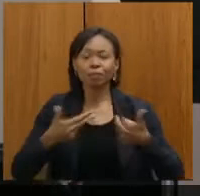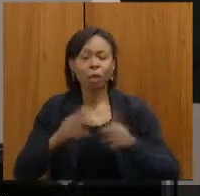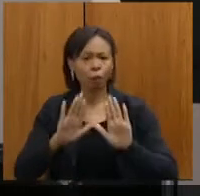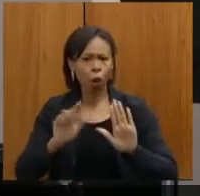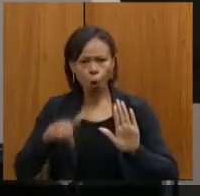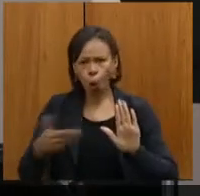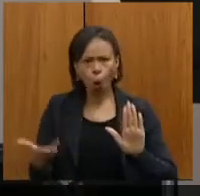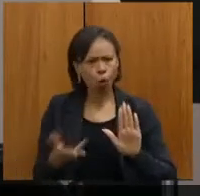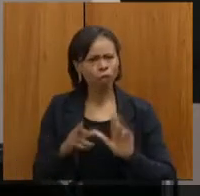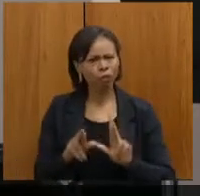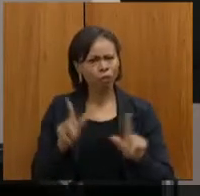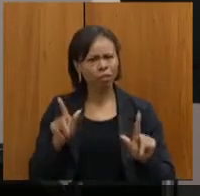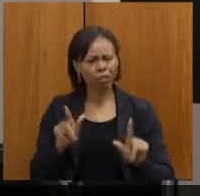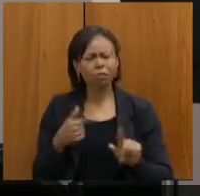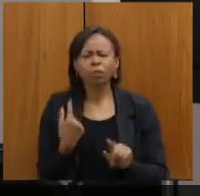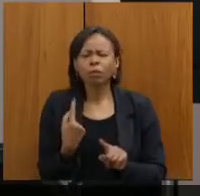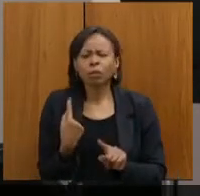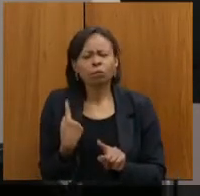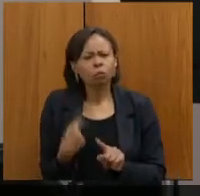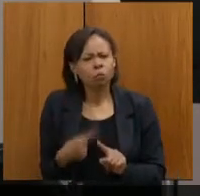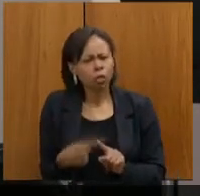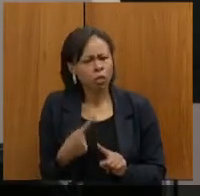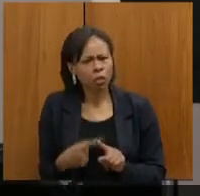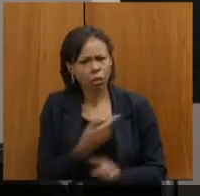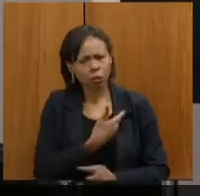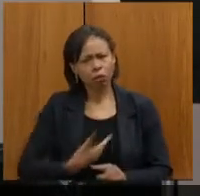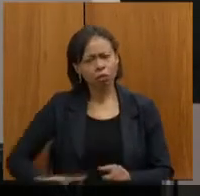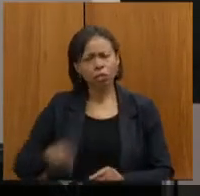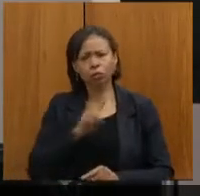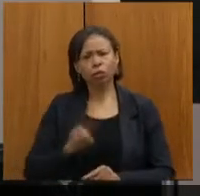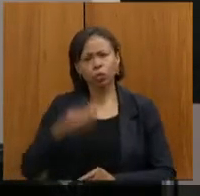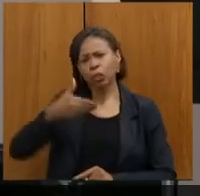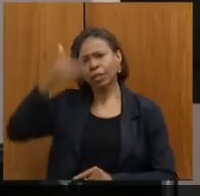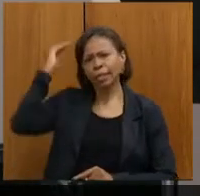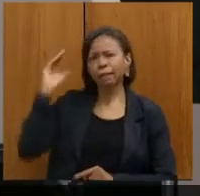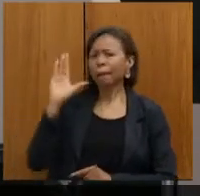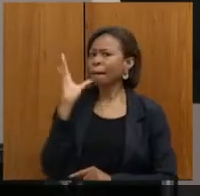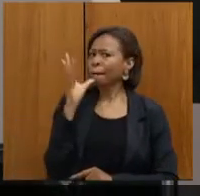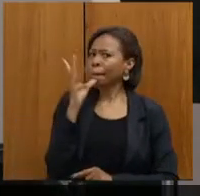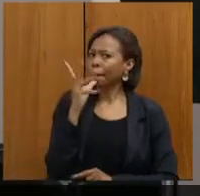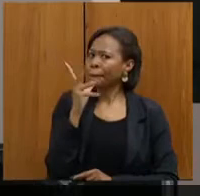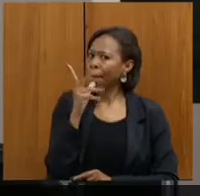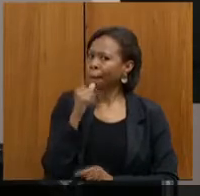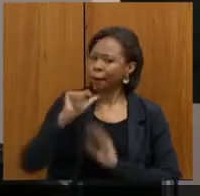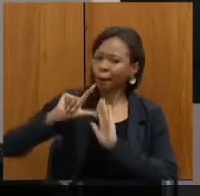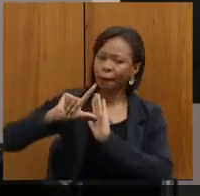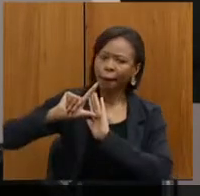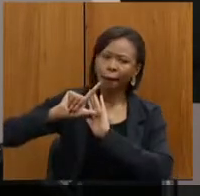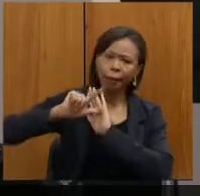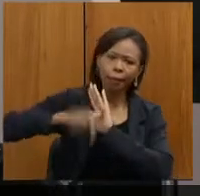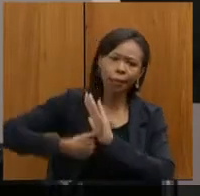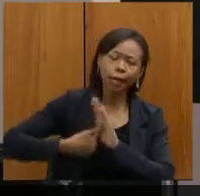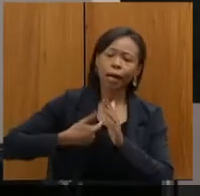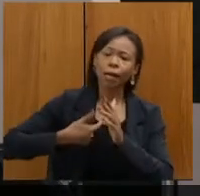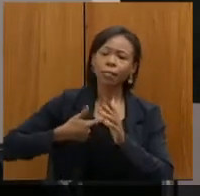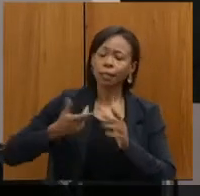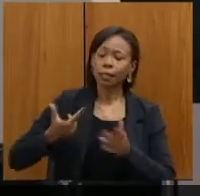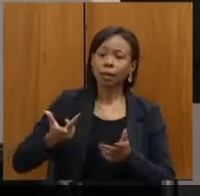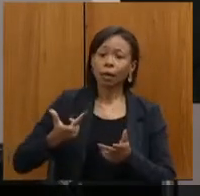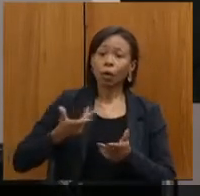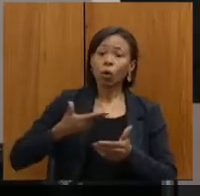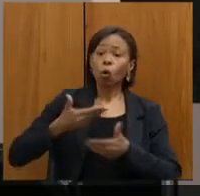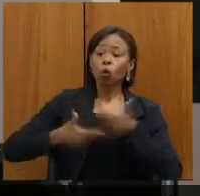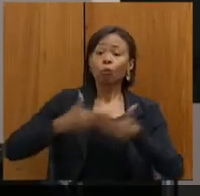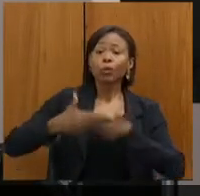fizemos assim então a pergunta é por quê em cima retarda tanto processo de privatização em Minas